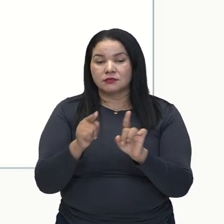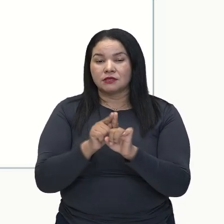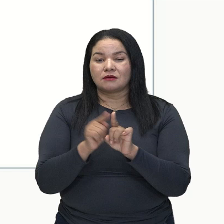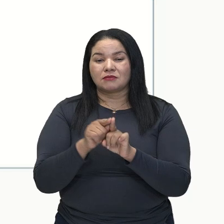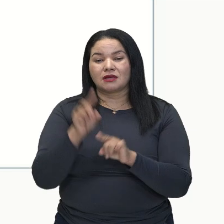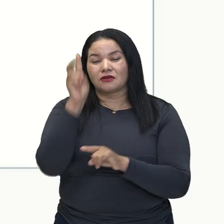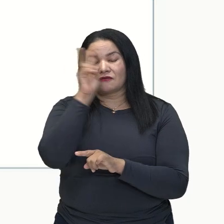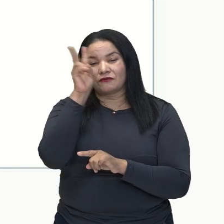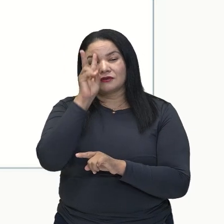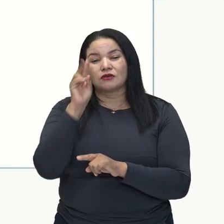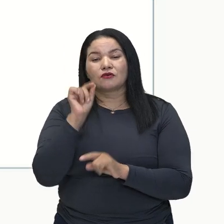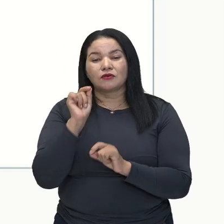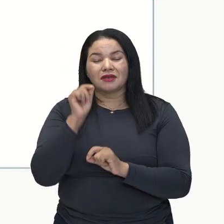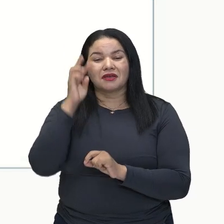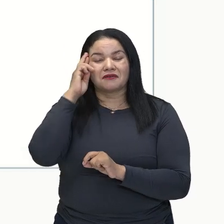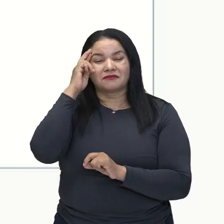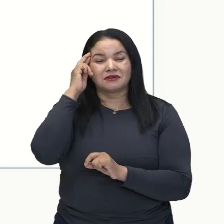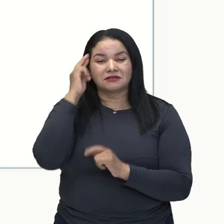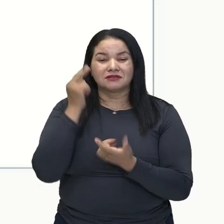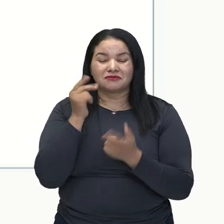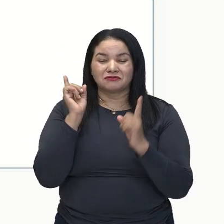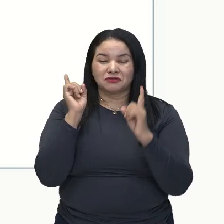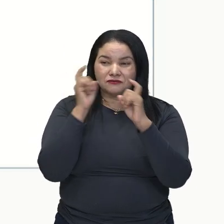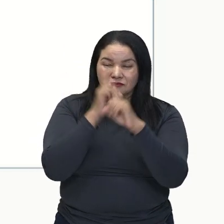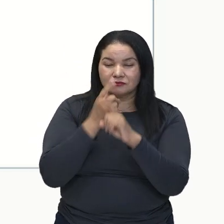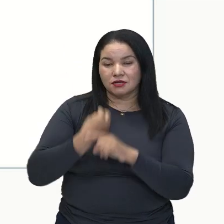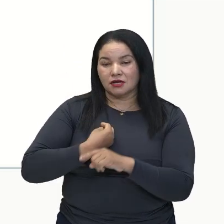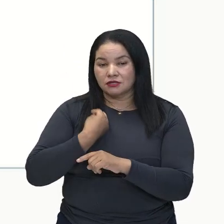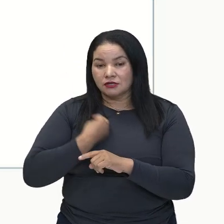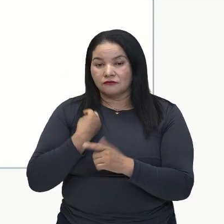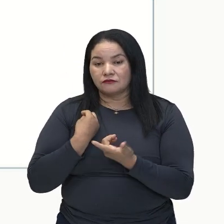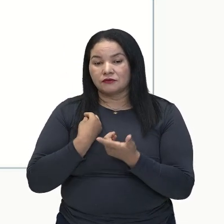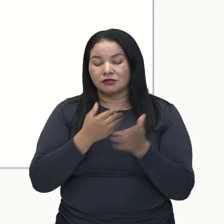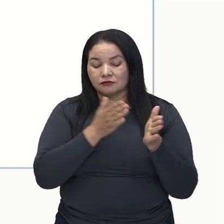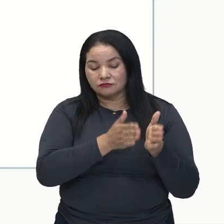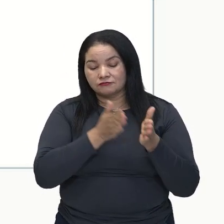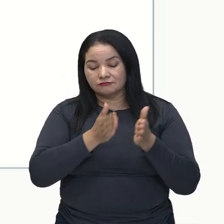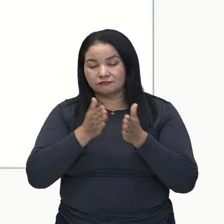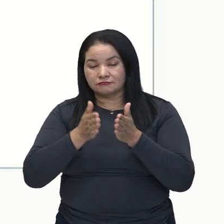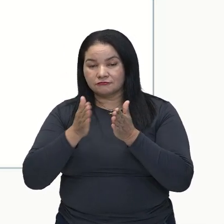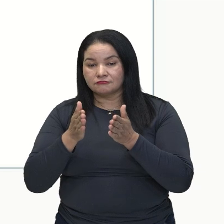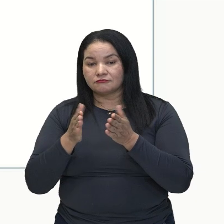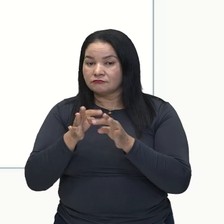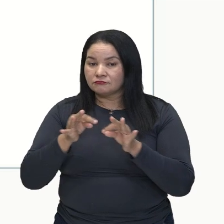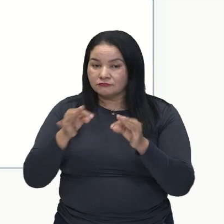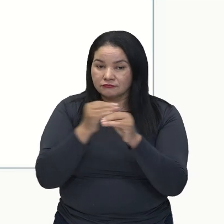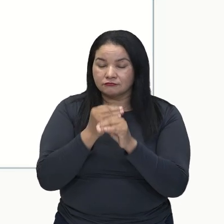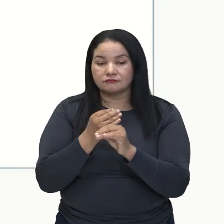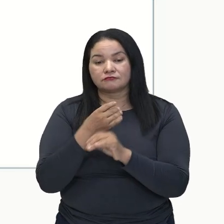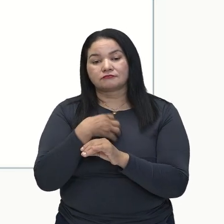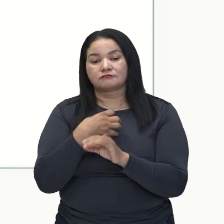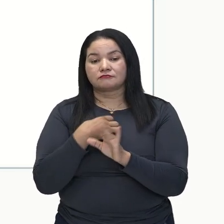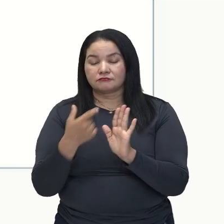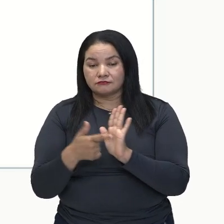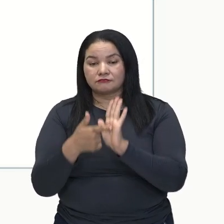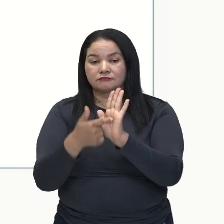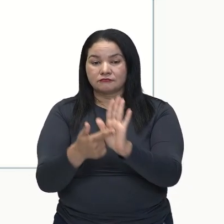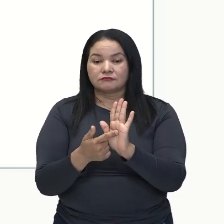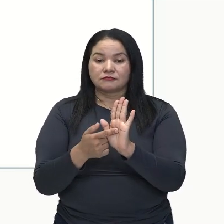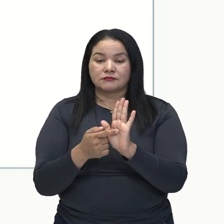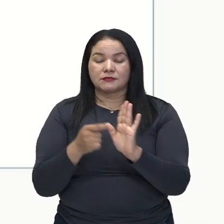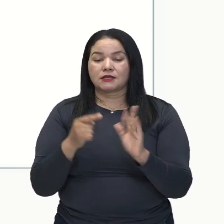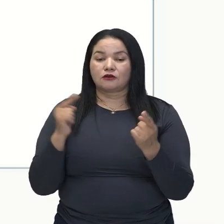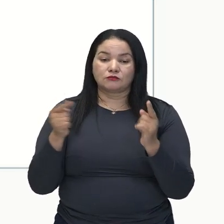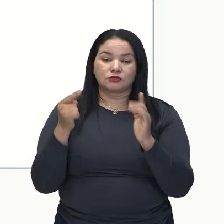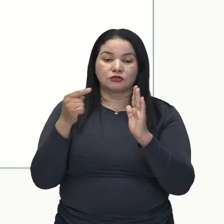da dificuldade de reunir tantos relatos de forma que apresente tudo de forma objetiva e factual. Então na minha resenha eu